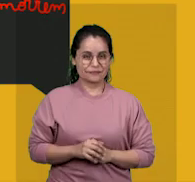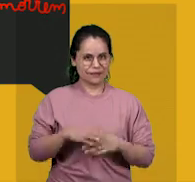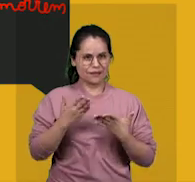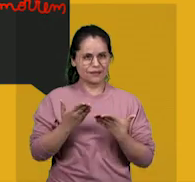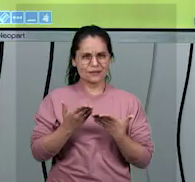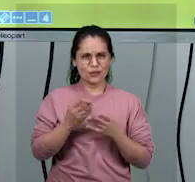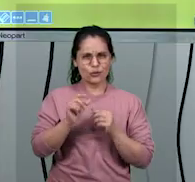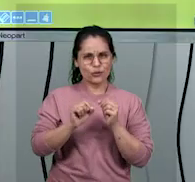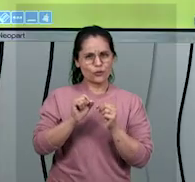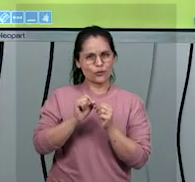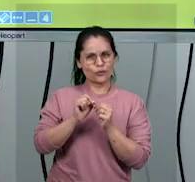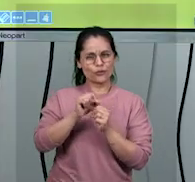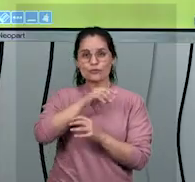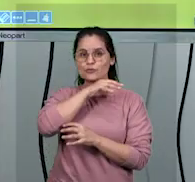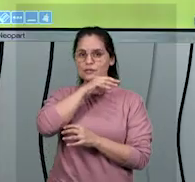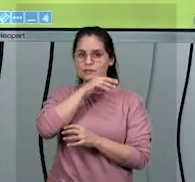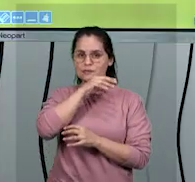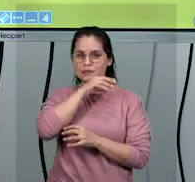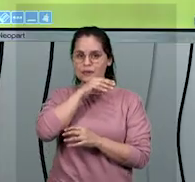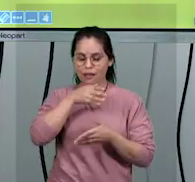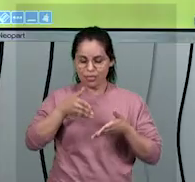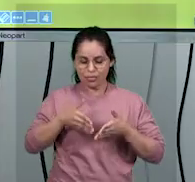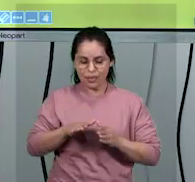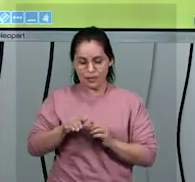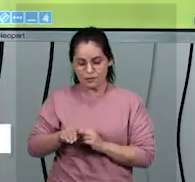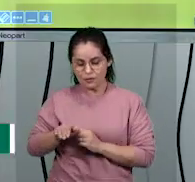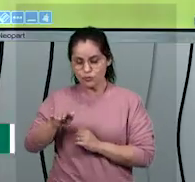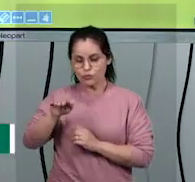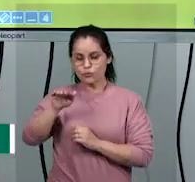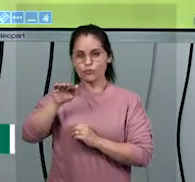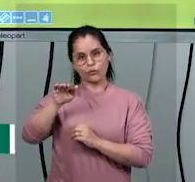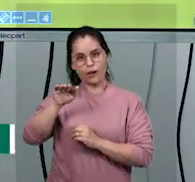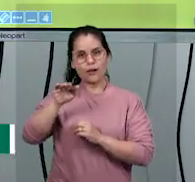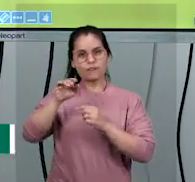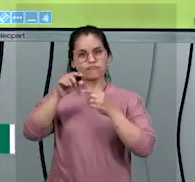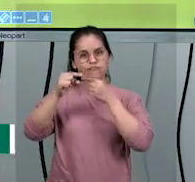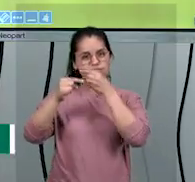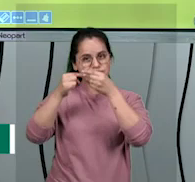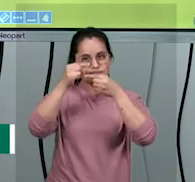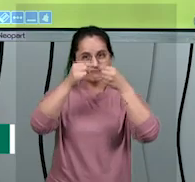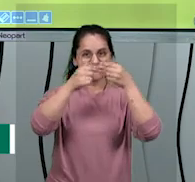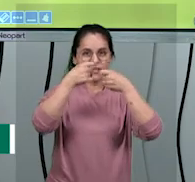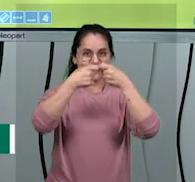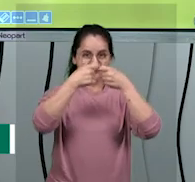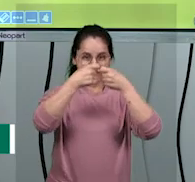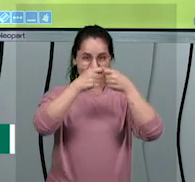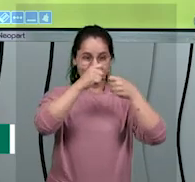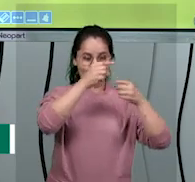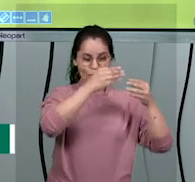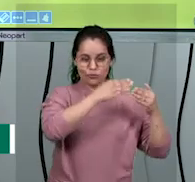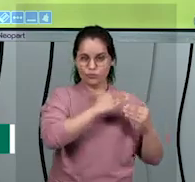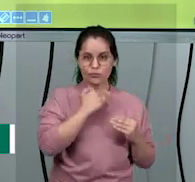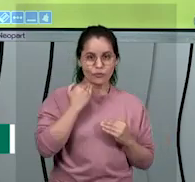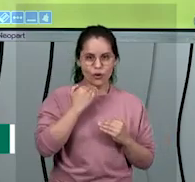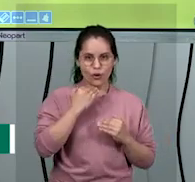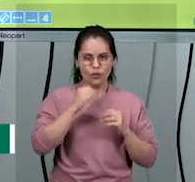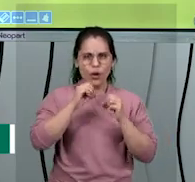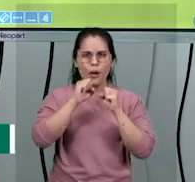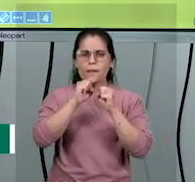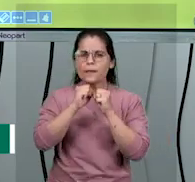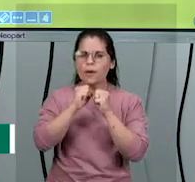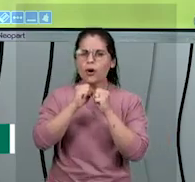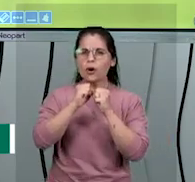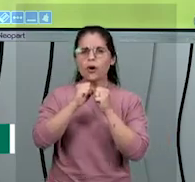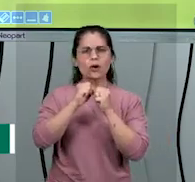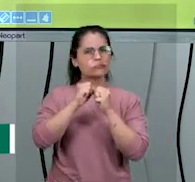Então, os seres vivos nascem, crescem, se reproduzem e morrem. Por que eu escrevi podem se